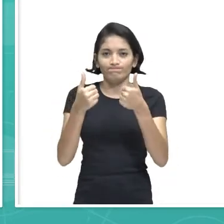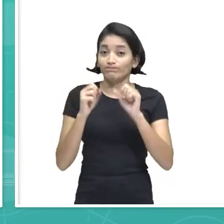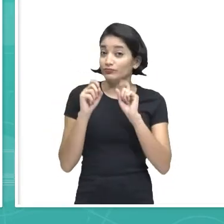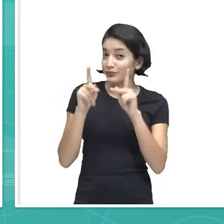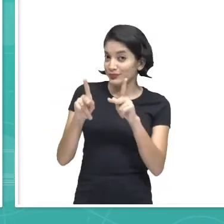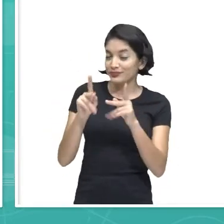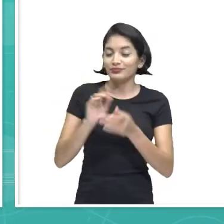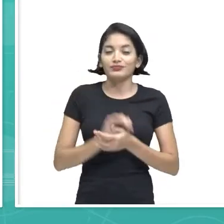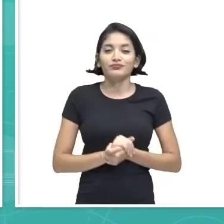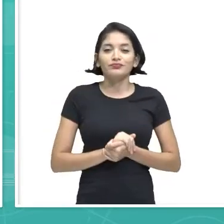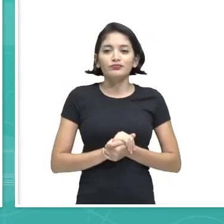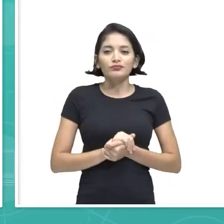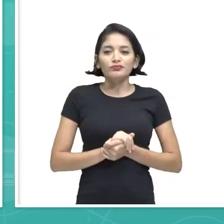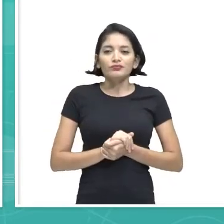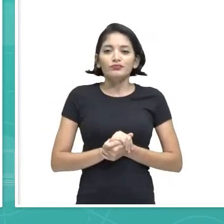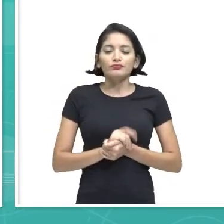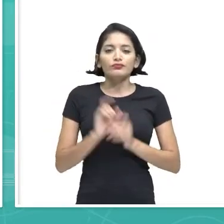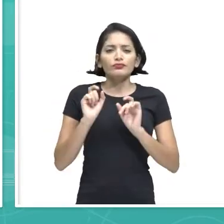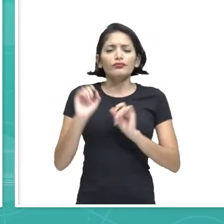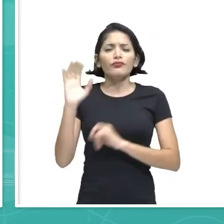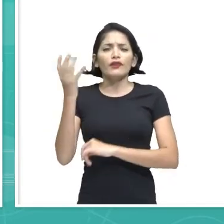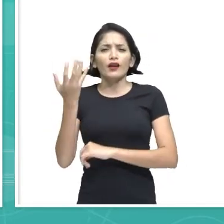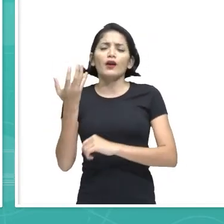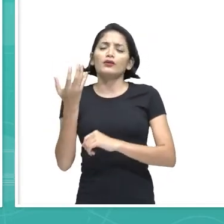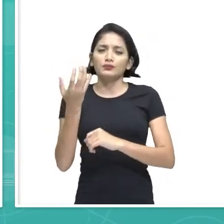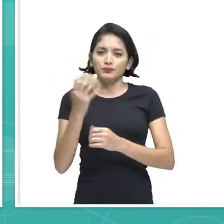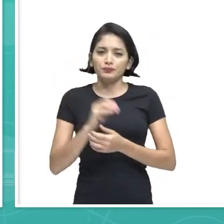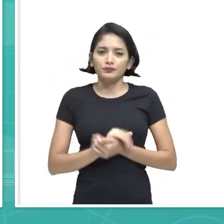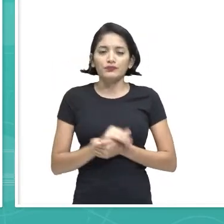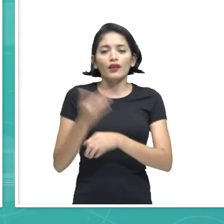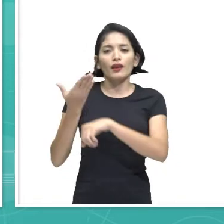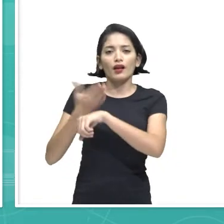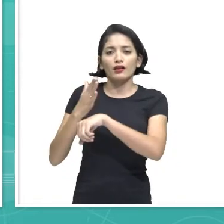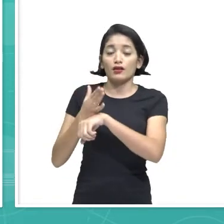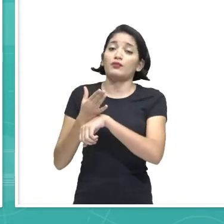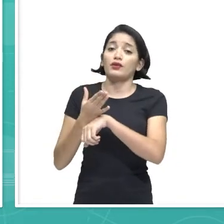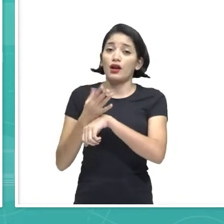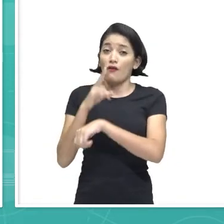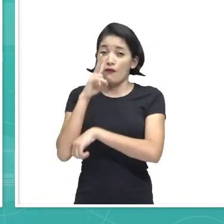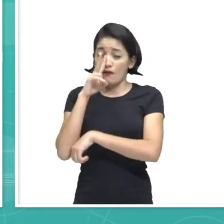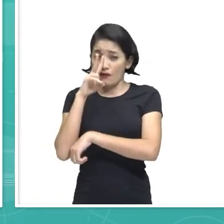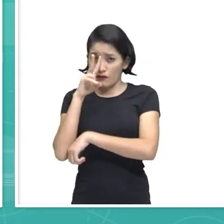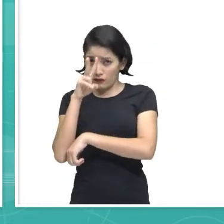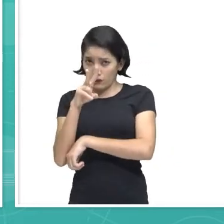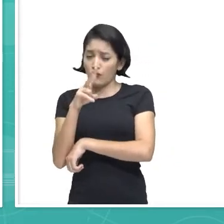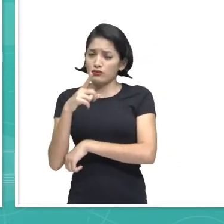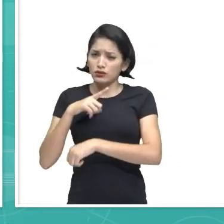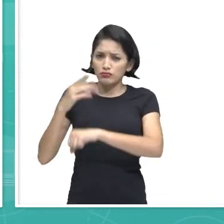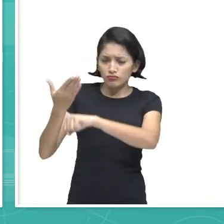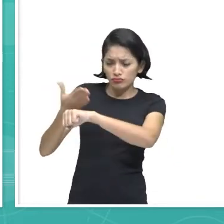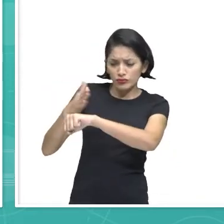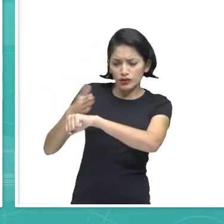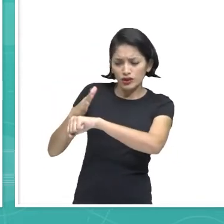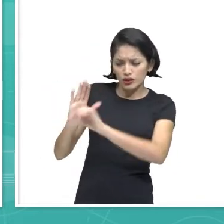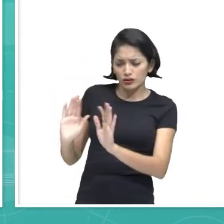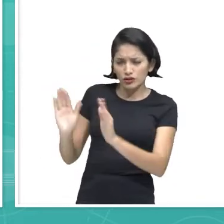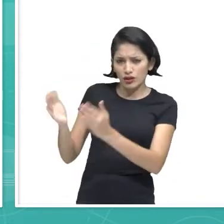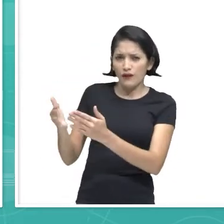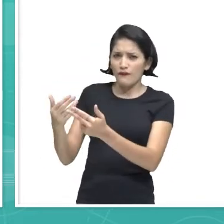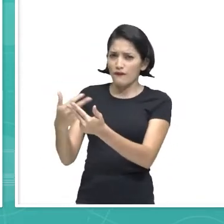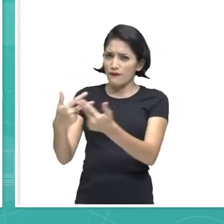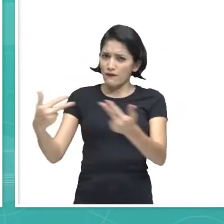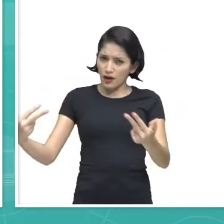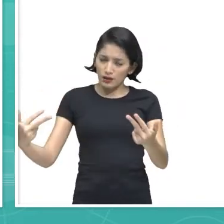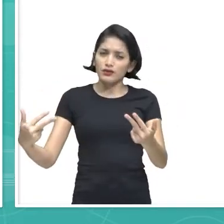bom? Então, o que acontece na musculação? É um treinamento de força, onde nós temos exercícios variados,